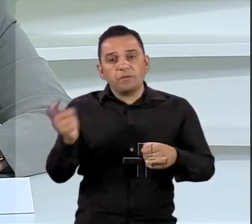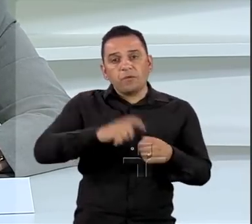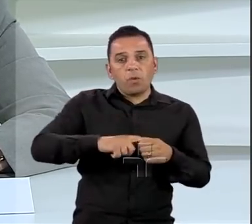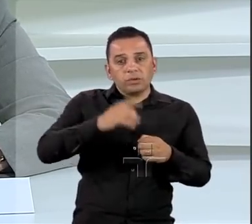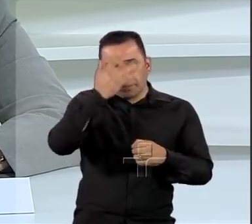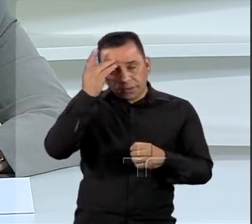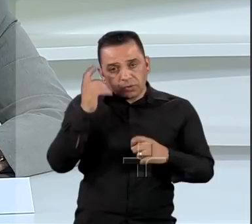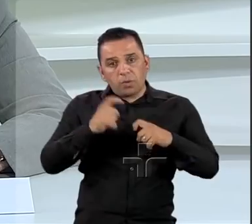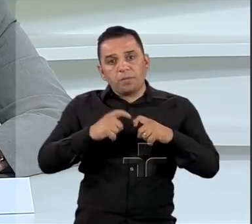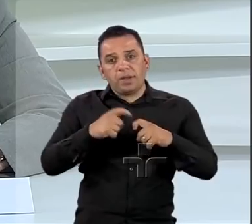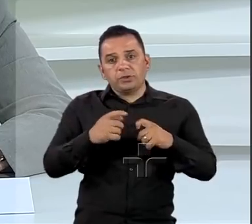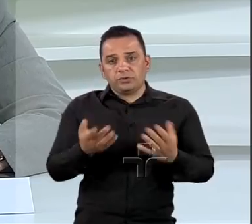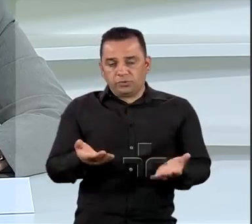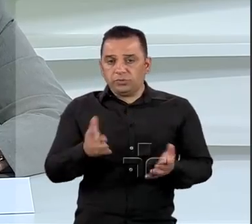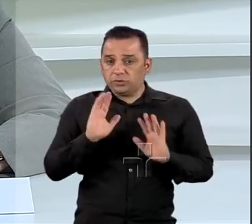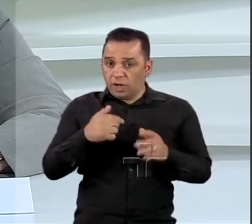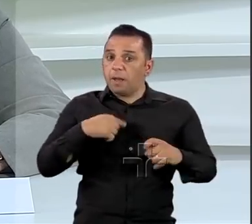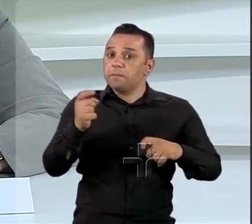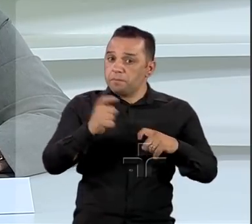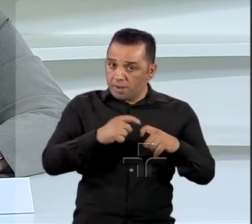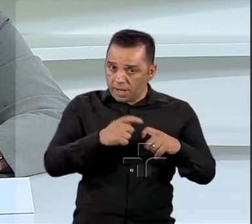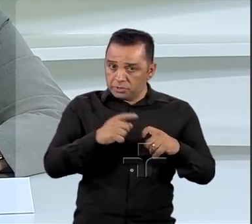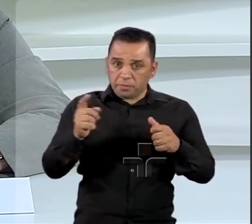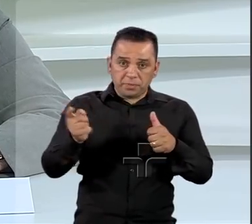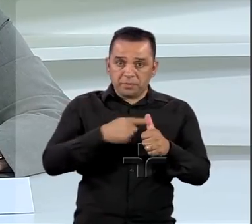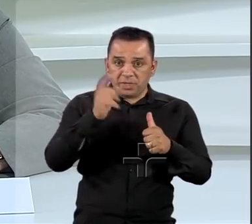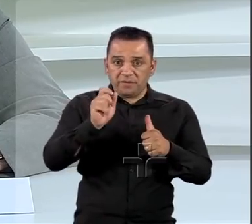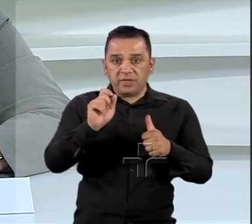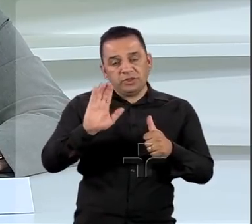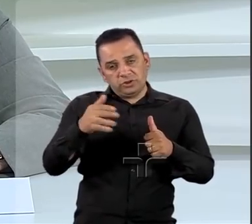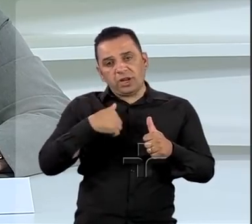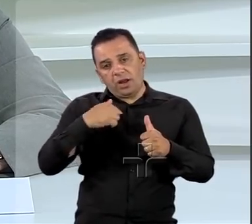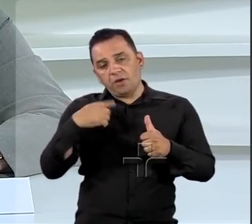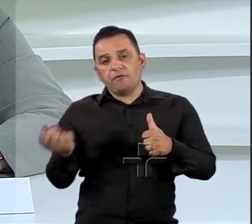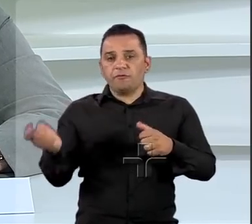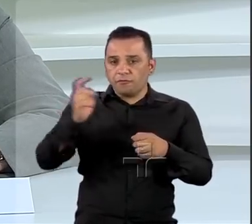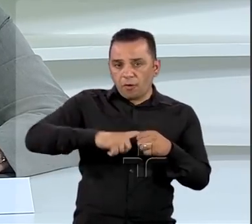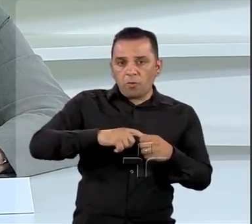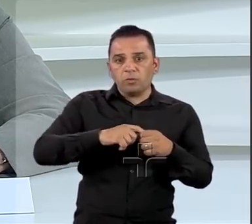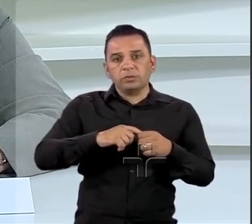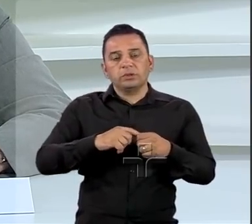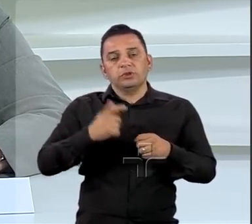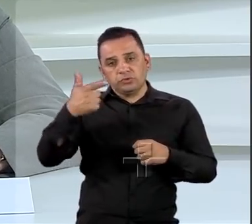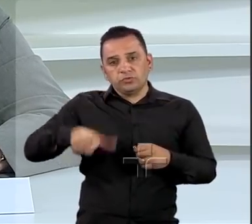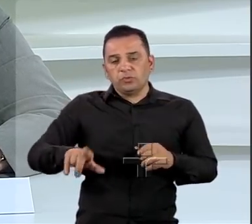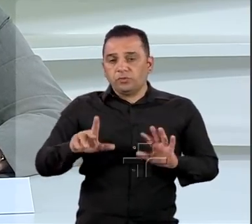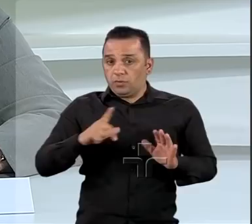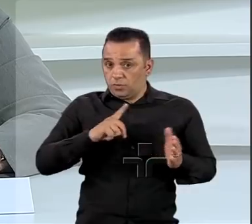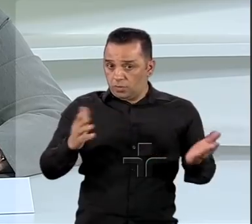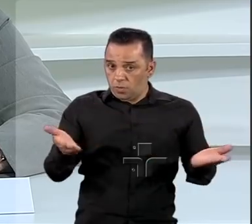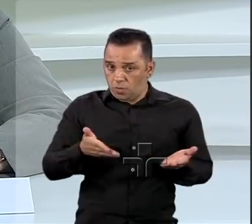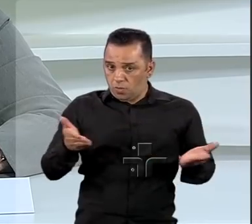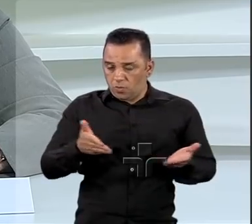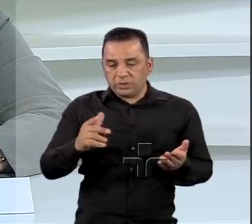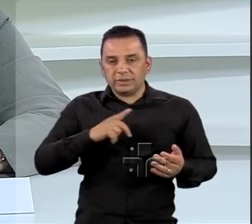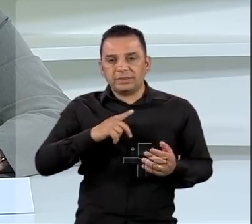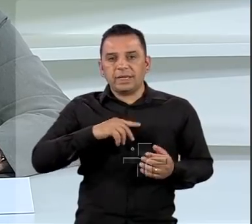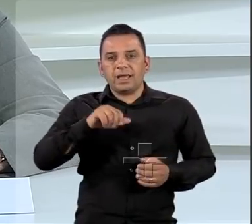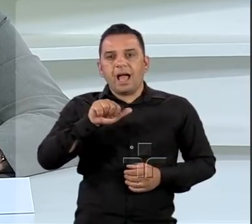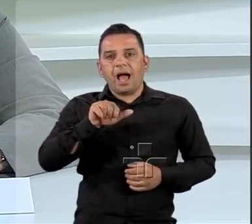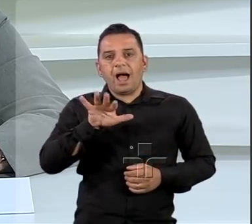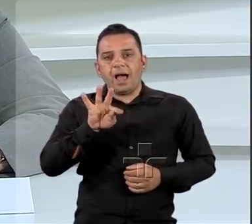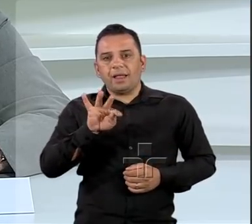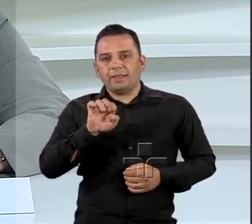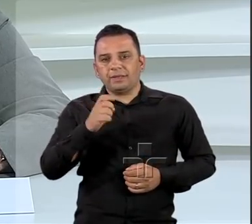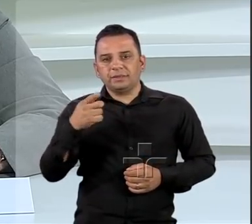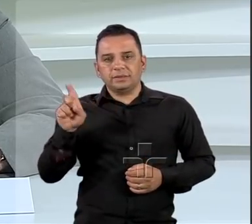desse paciente, depois que ele passa pela média e pela alta complexidade. Hoje, nós temos uma atenção básica com